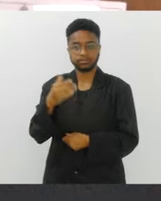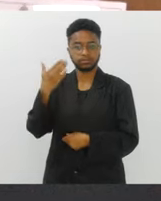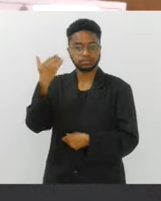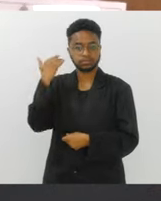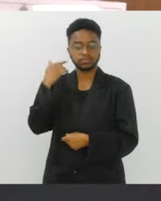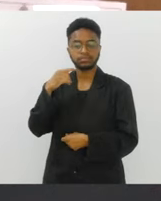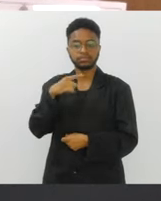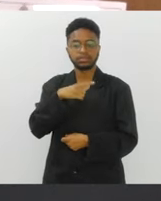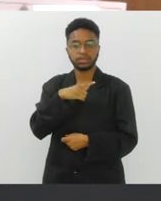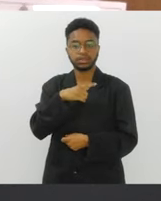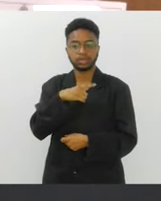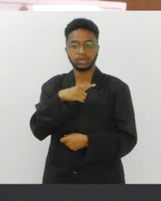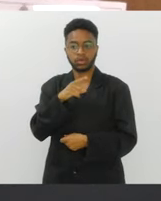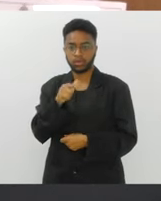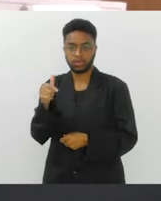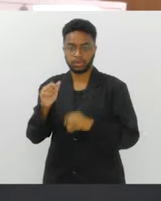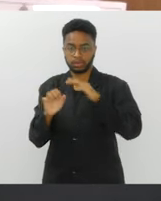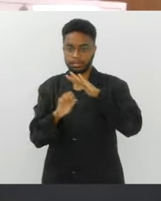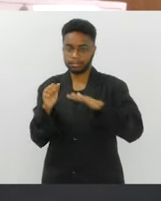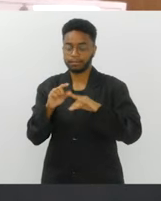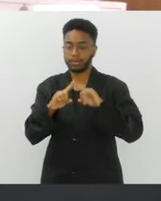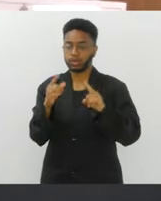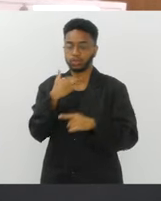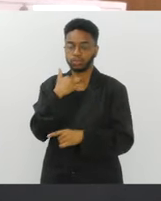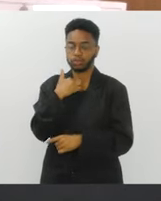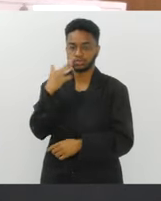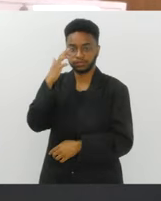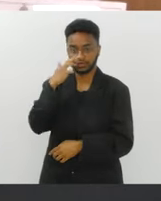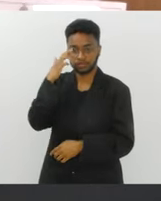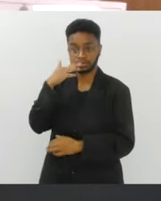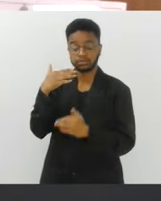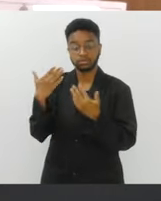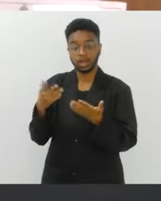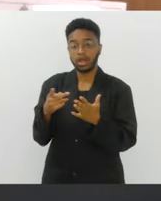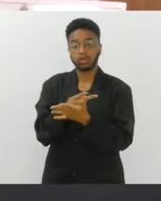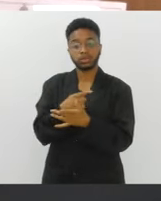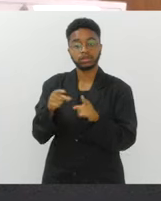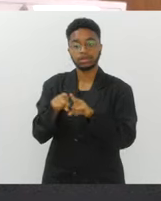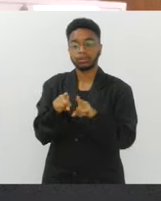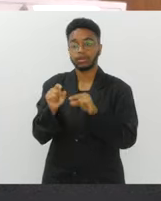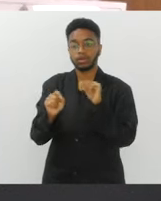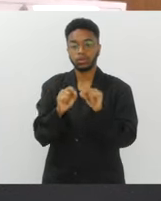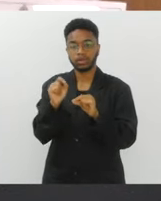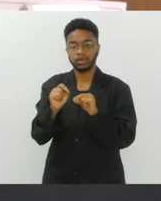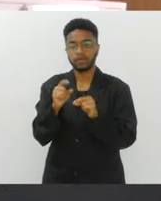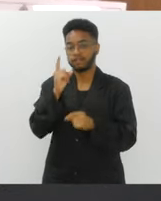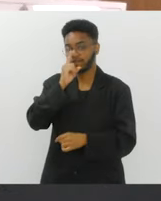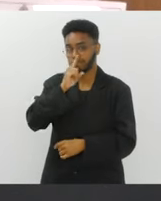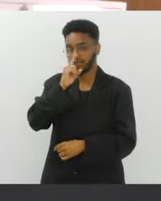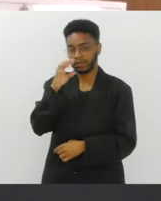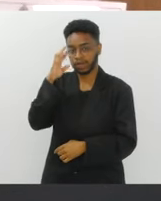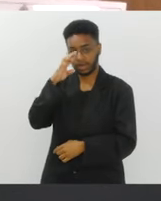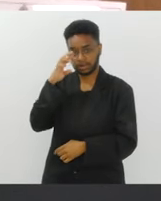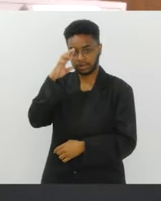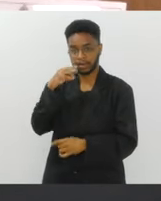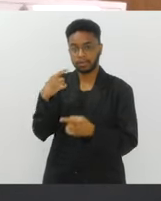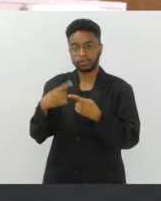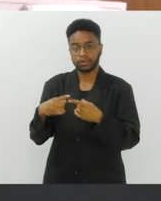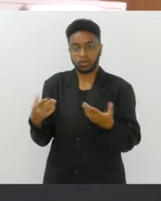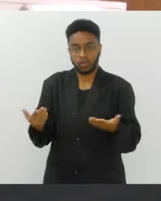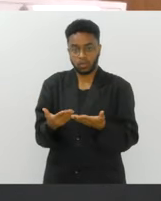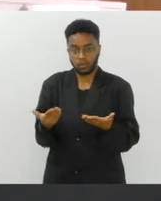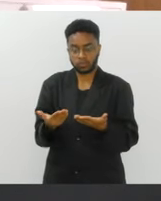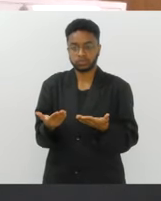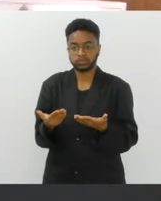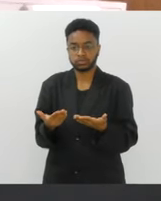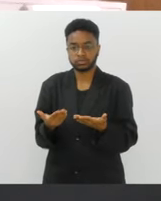Transp, e eles não podiam fiscalizar. Então, o que houve também foi falha do Estado na fiscalização. Ela está hoje em